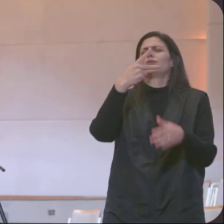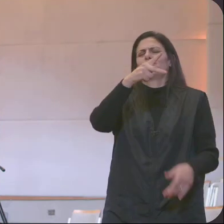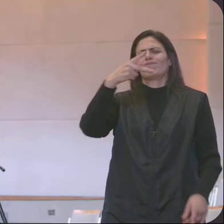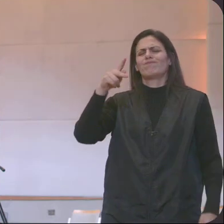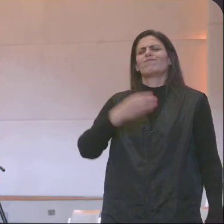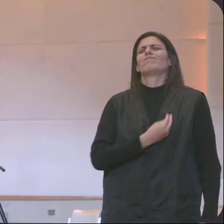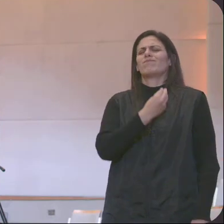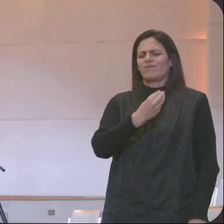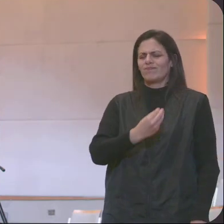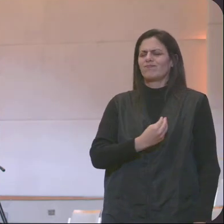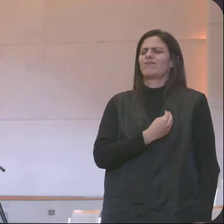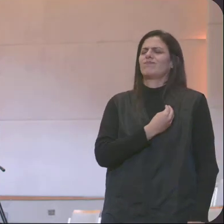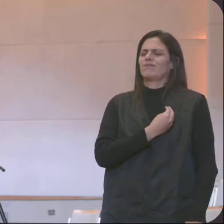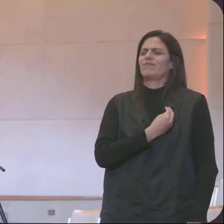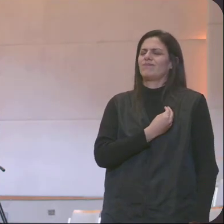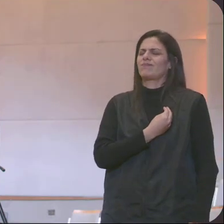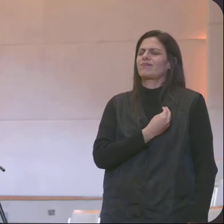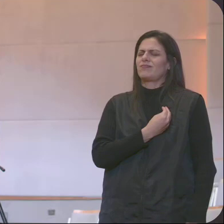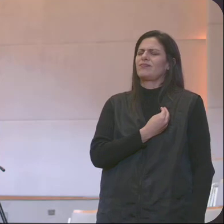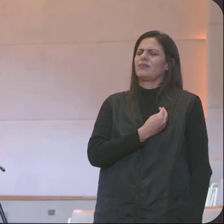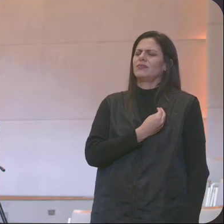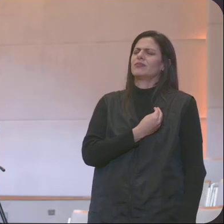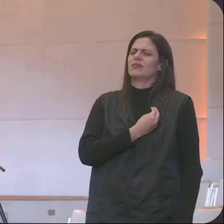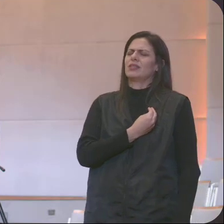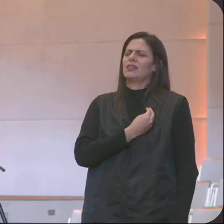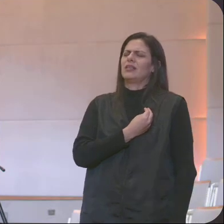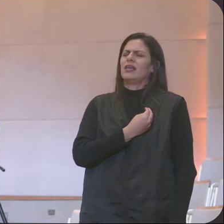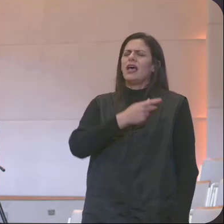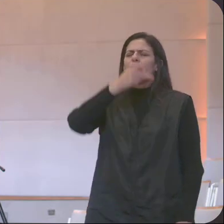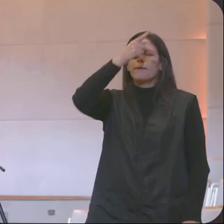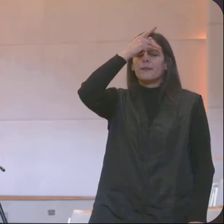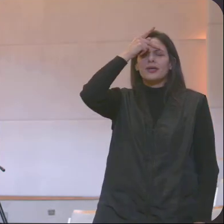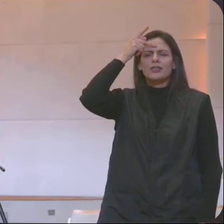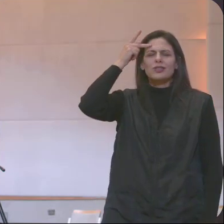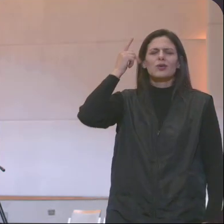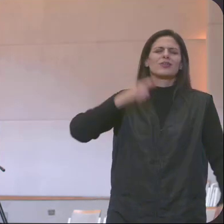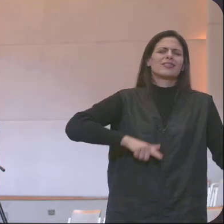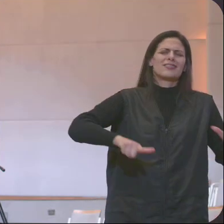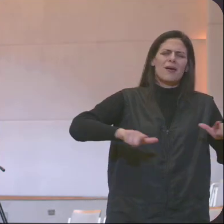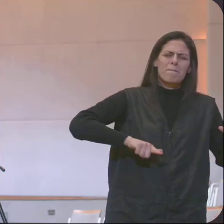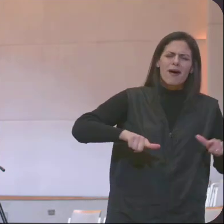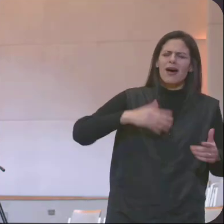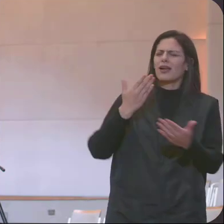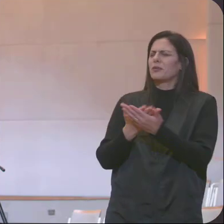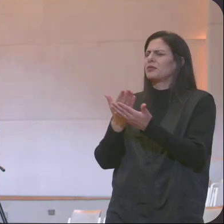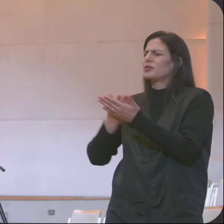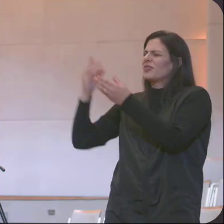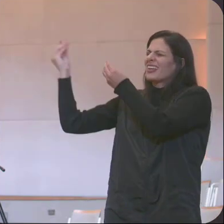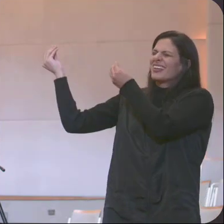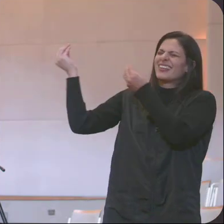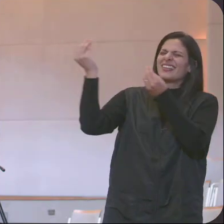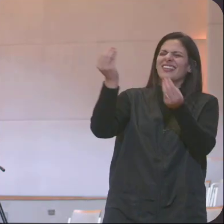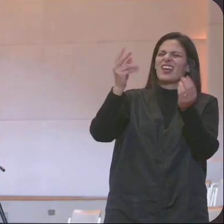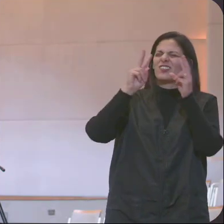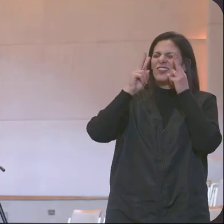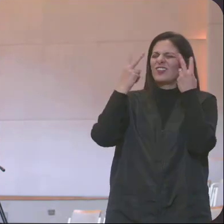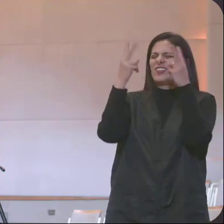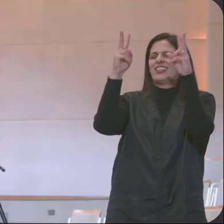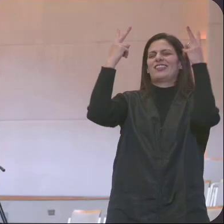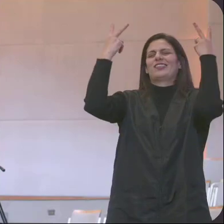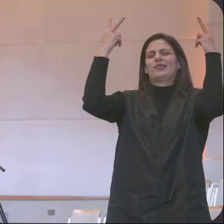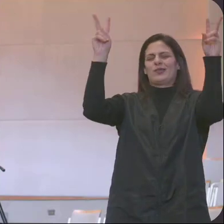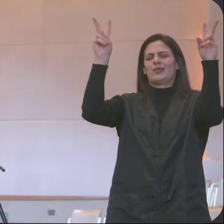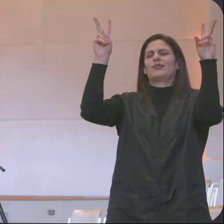Nos dá, Senhor, para aqueles que trabalham e estudam, semana de vitória, Senhor, de realizações.